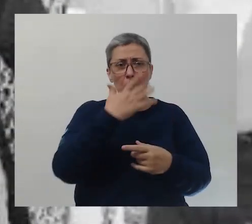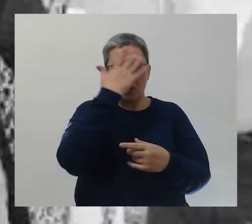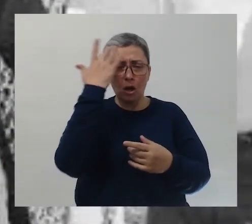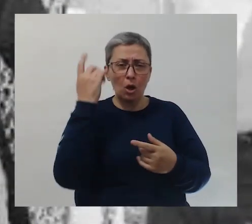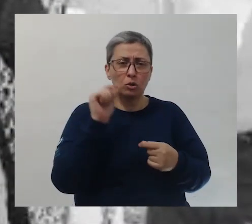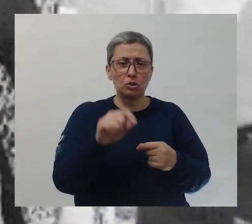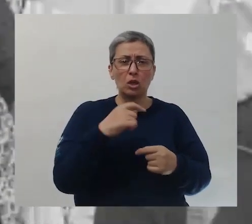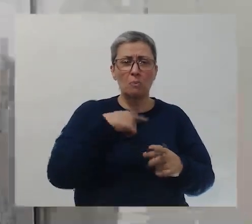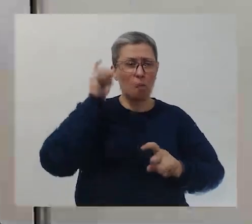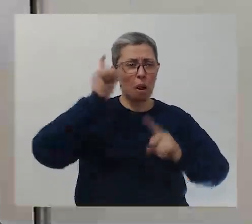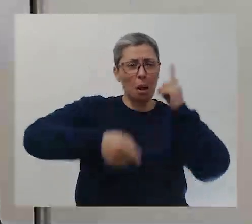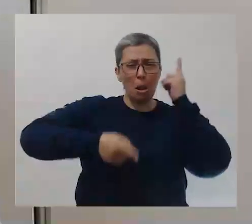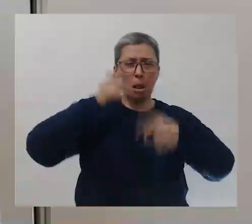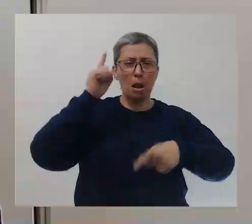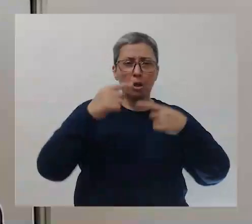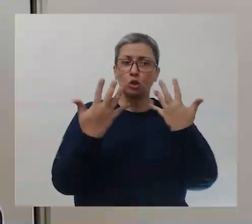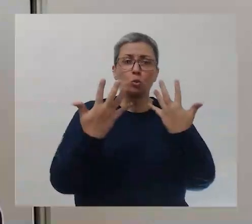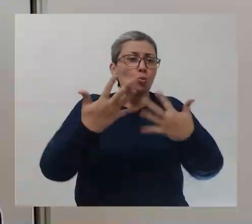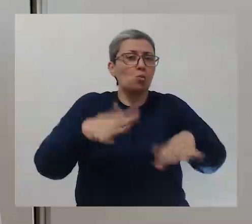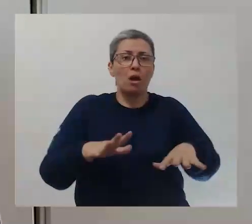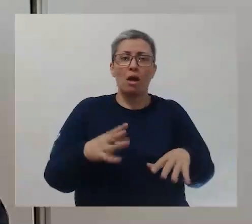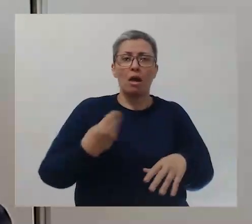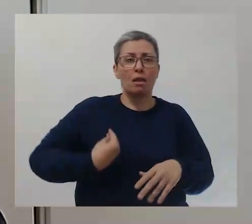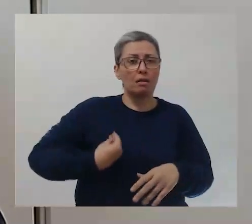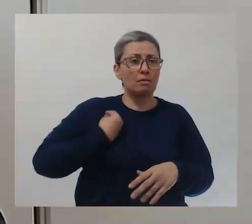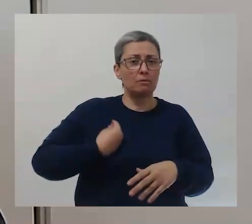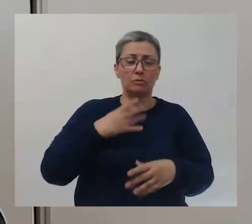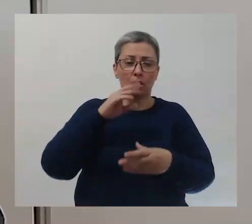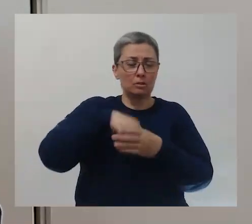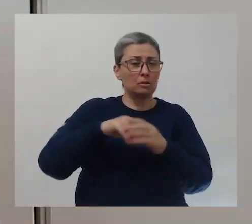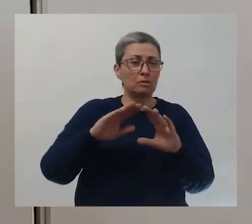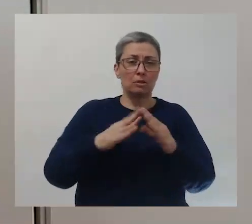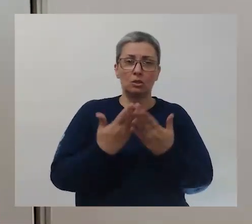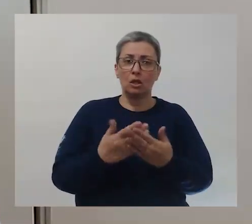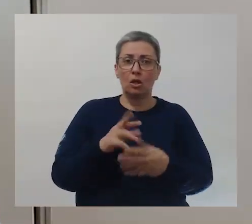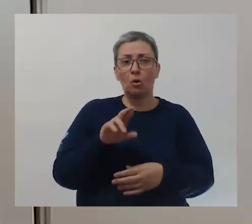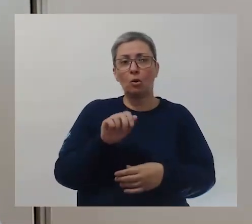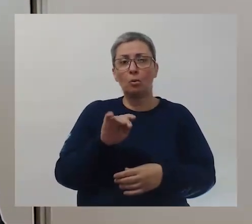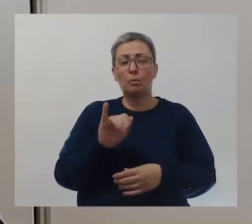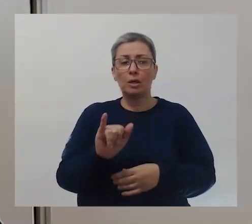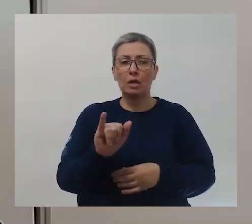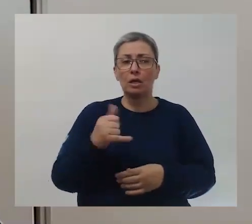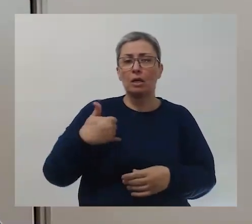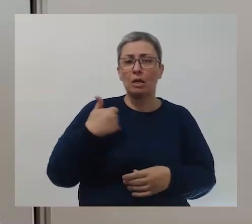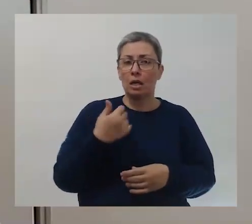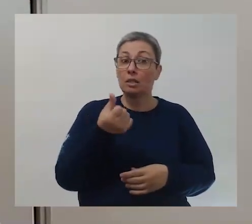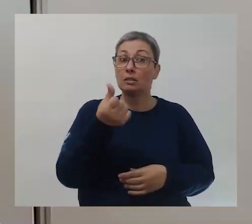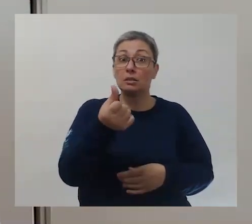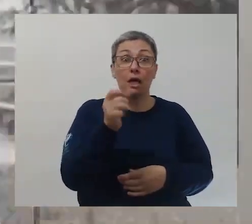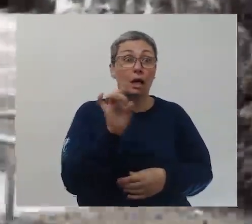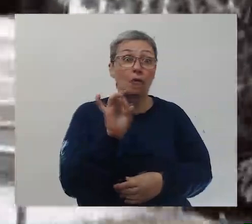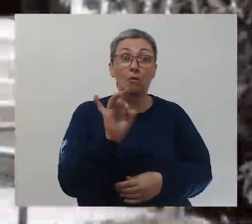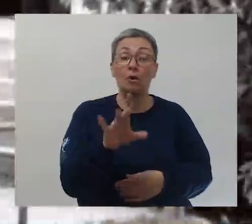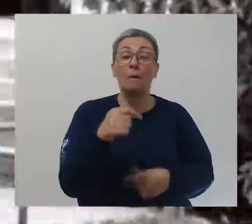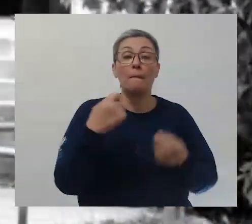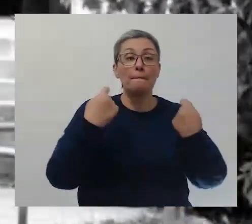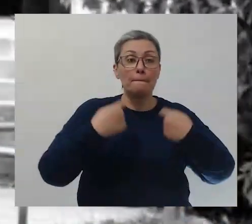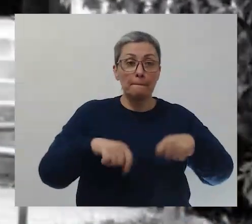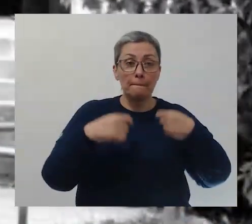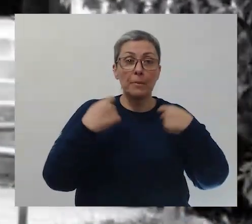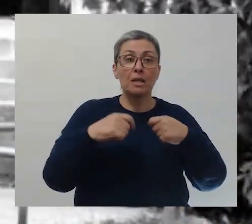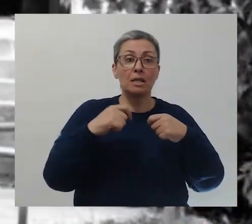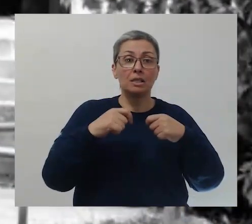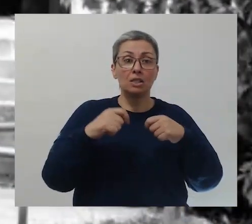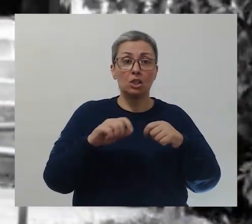pessoas diziam palavras de ordem, pois não queriam a presença dela. Ruby, com apenas 6 anos, precisou